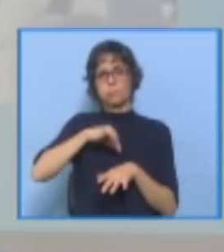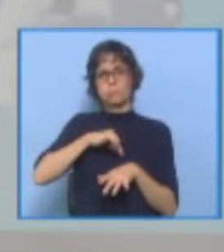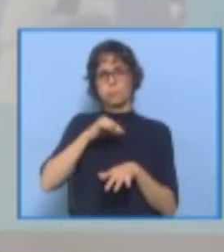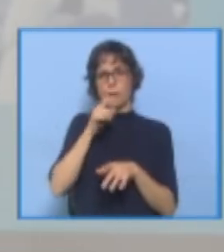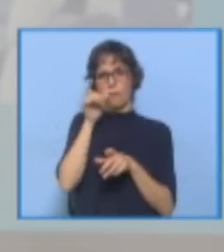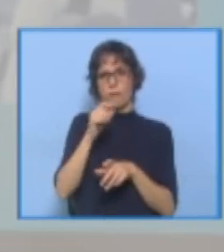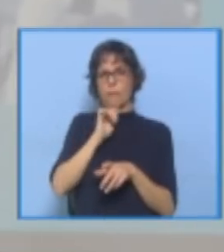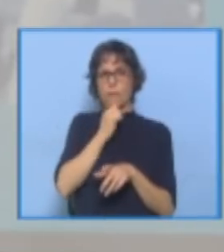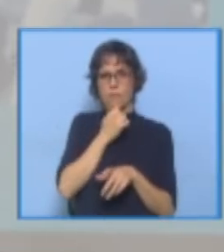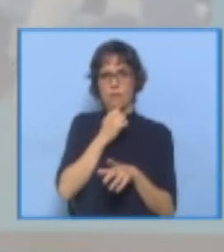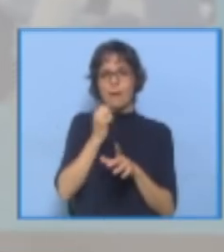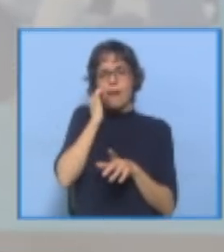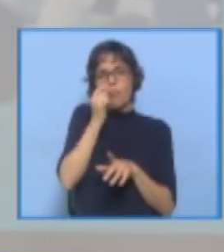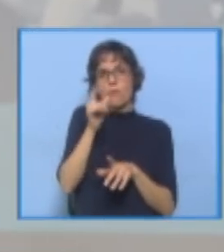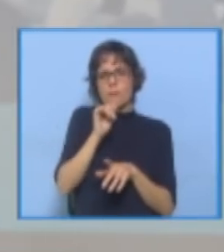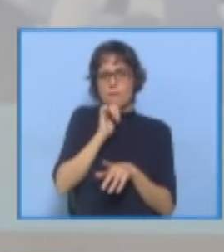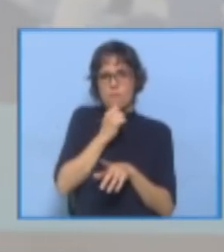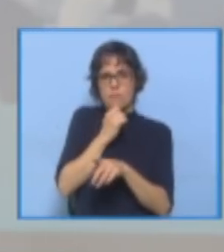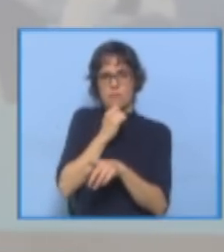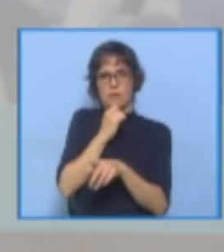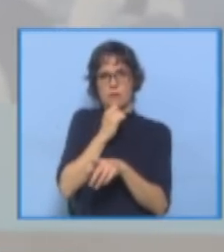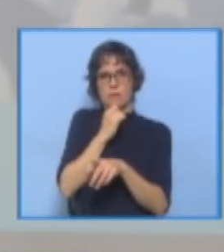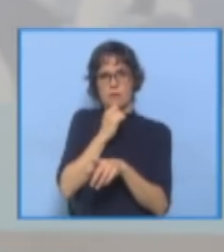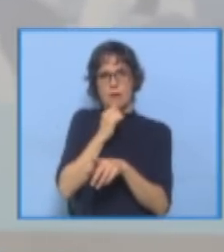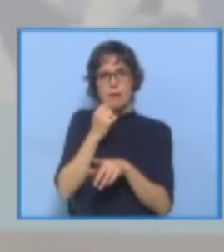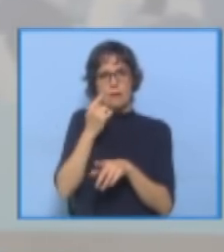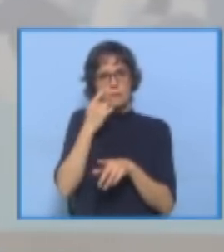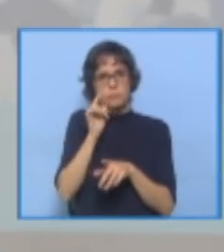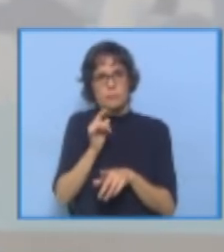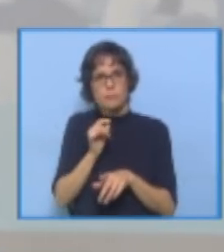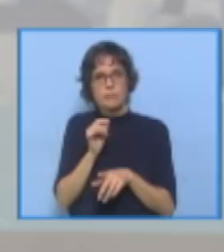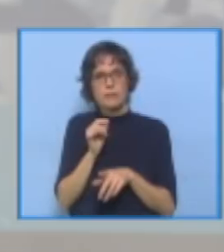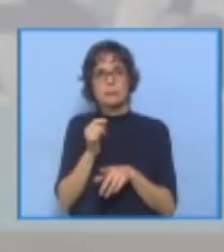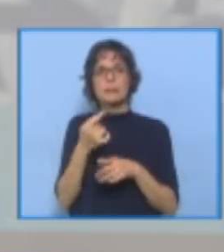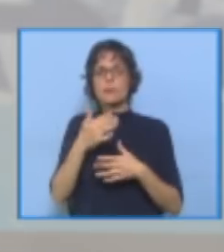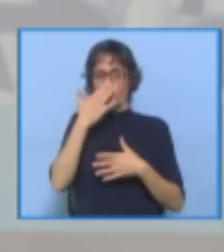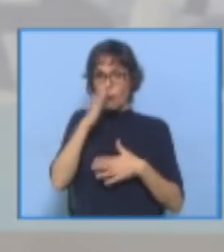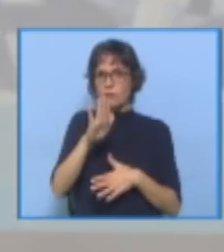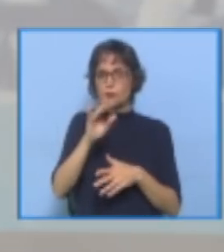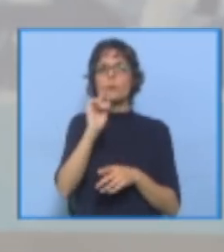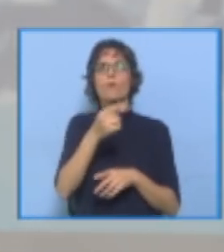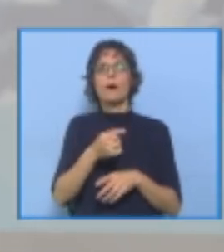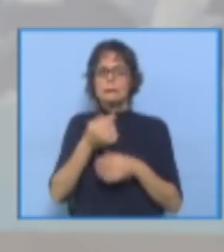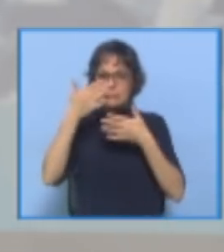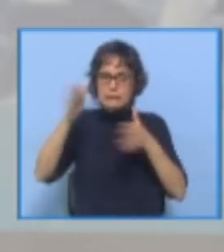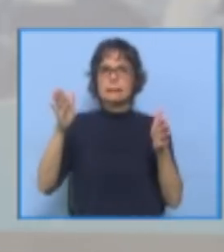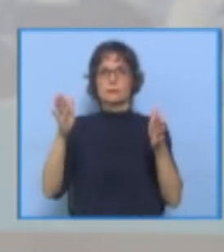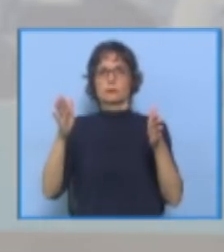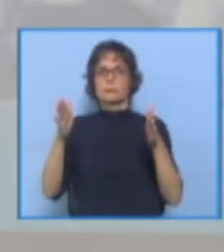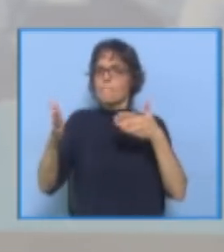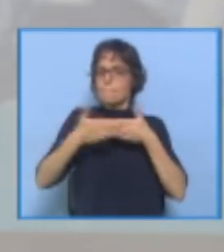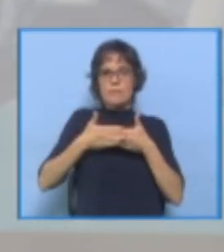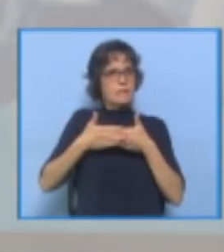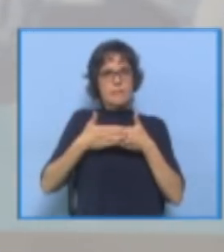misterioso. A dor é um grande mistério, mas se é um grande mistério, a atitude verdadeira deve ser de abertura, não de fechamento, nem